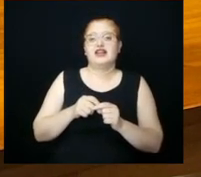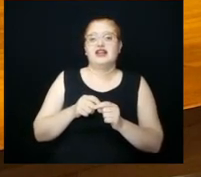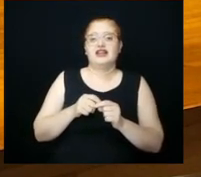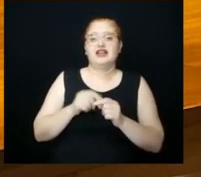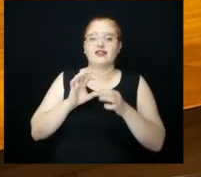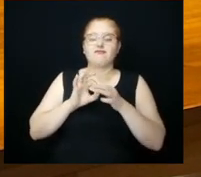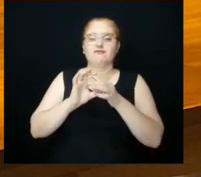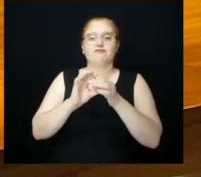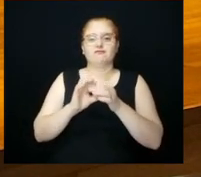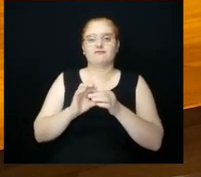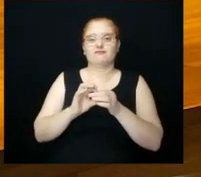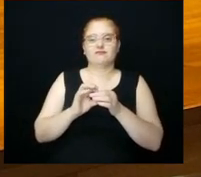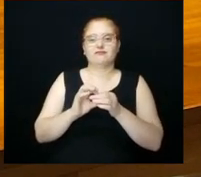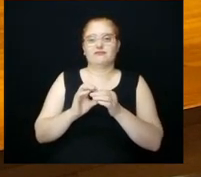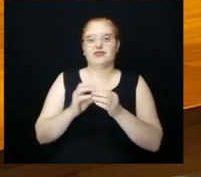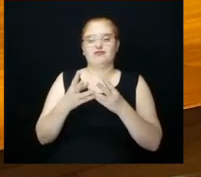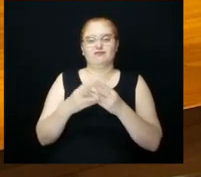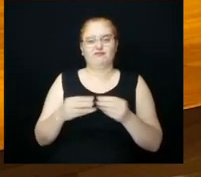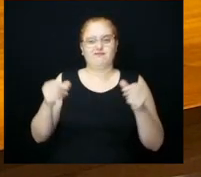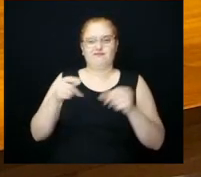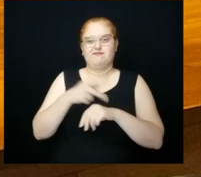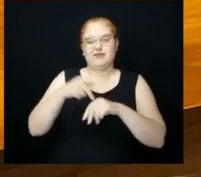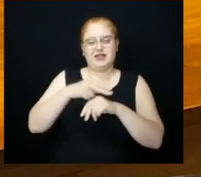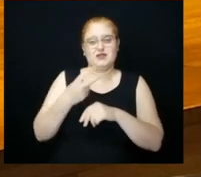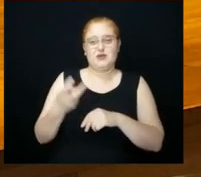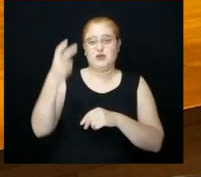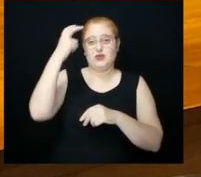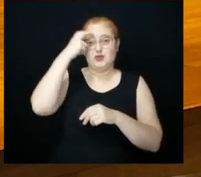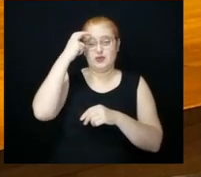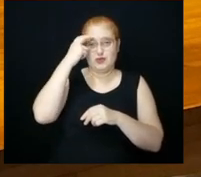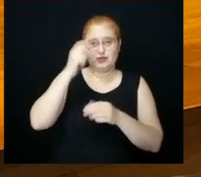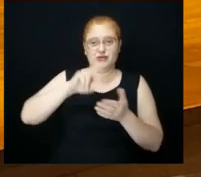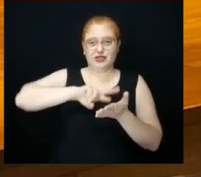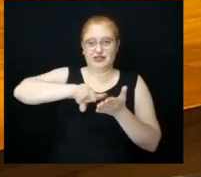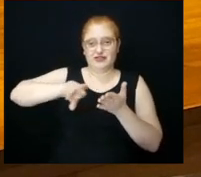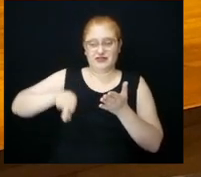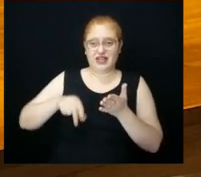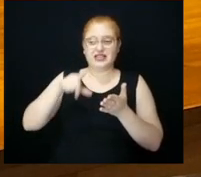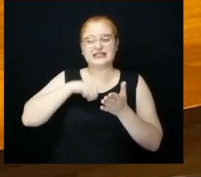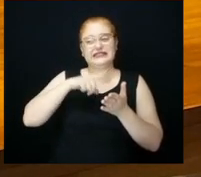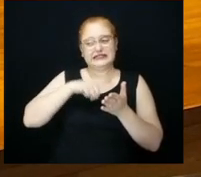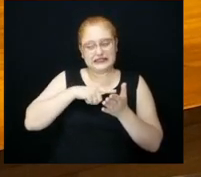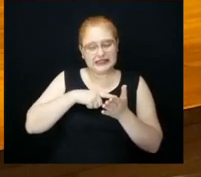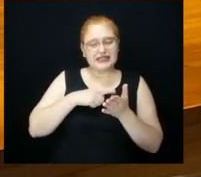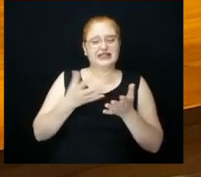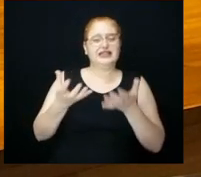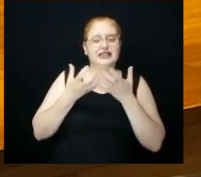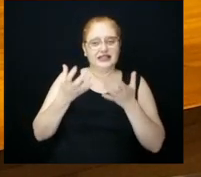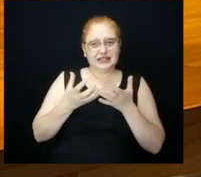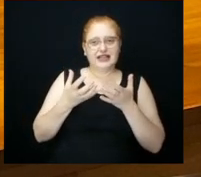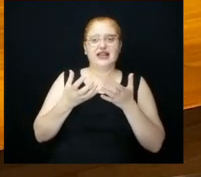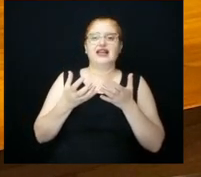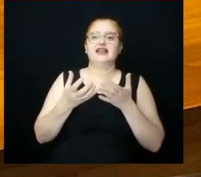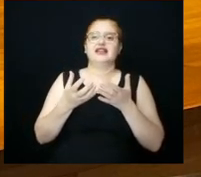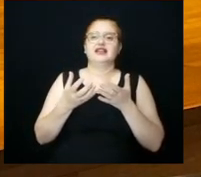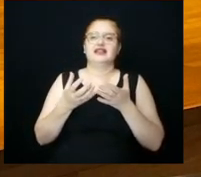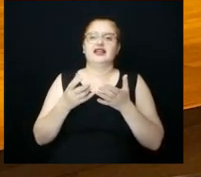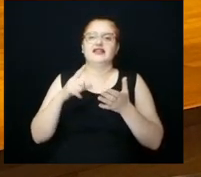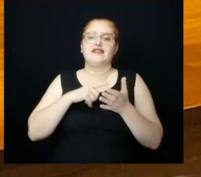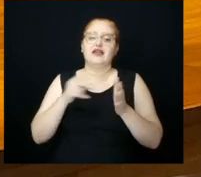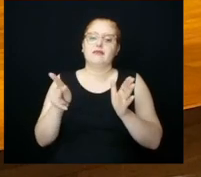não existe mais. Os países, as culturas, infinidade de culturas que tem lá, querem se colocar de uma